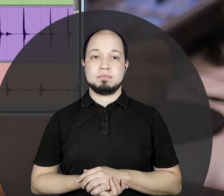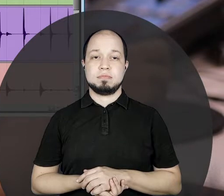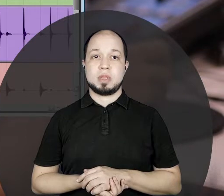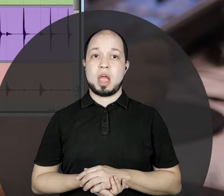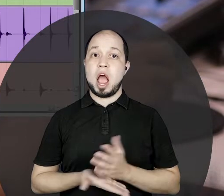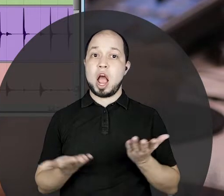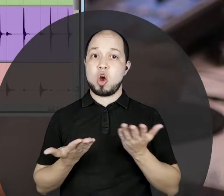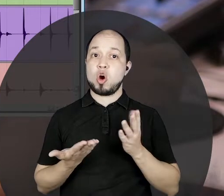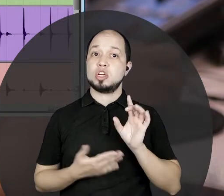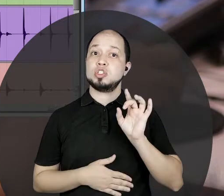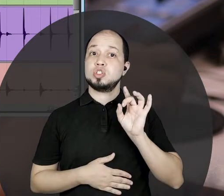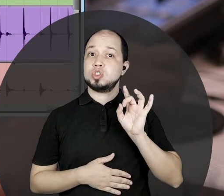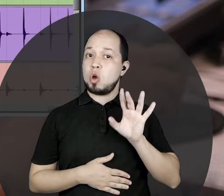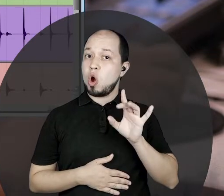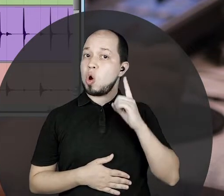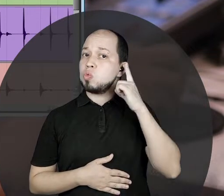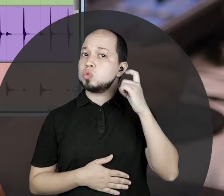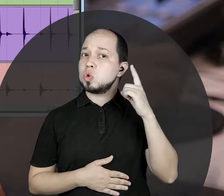Deixa eu botar só a caixa, né?